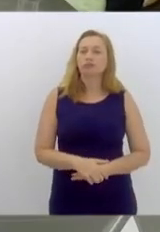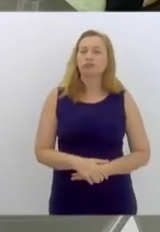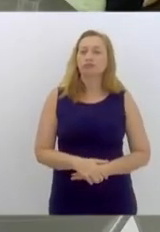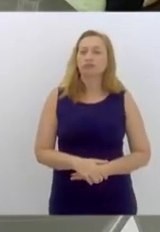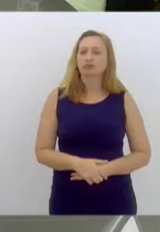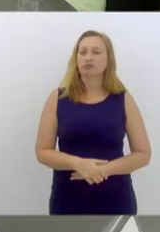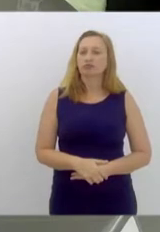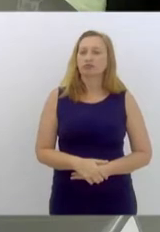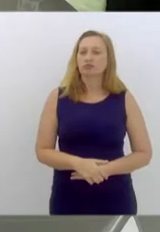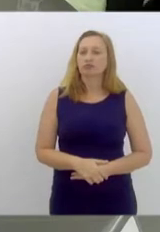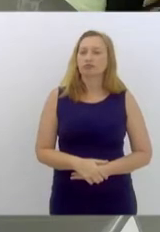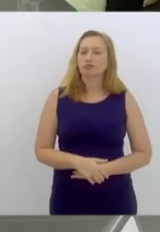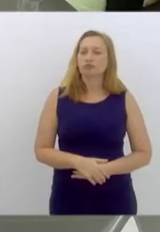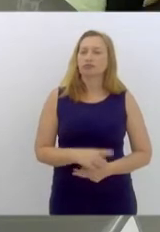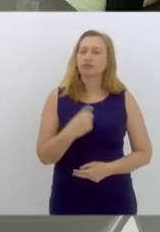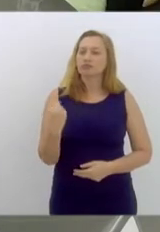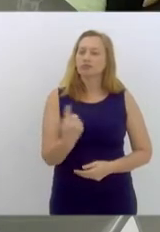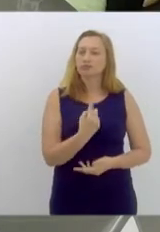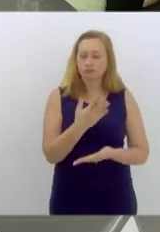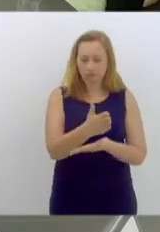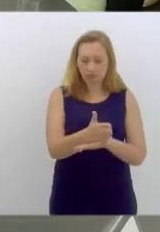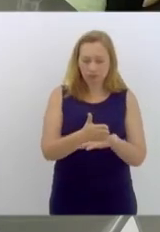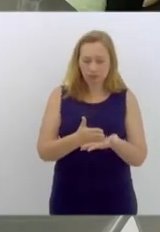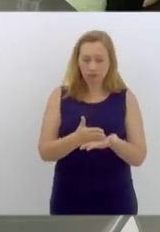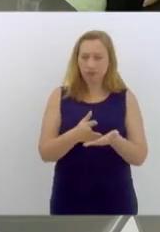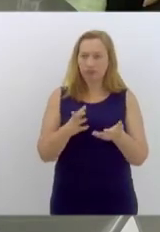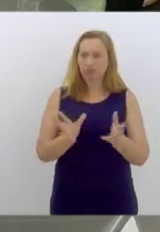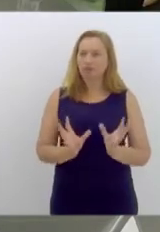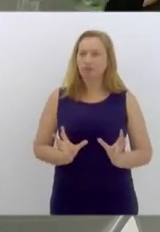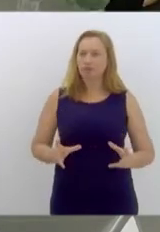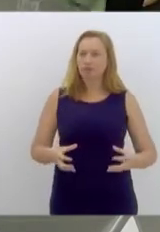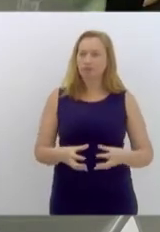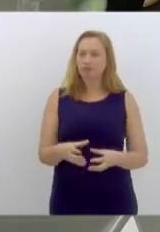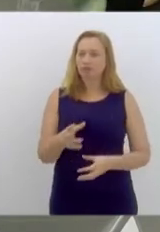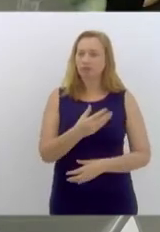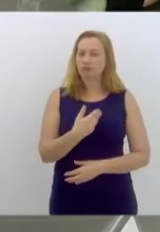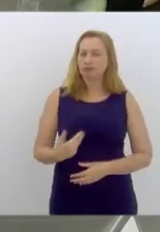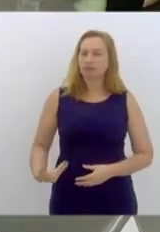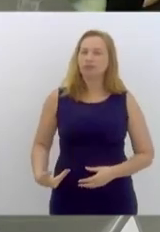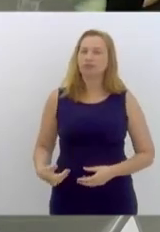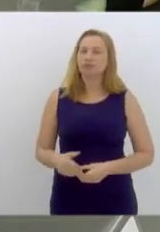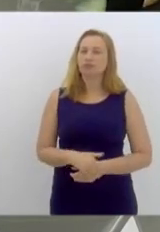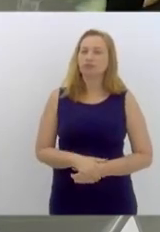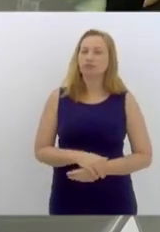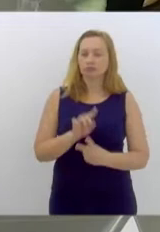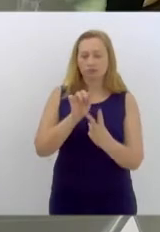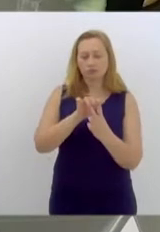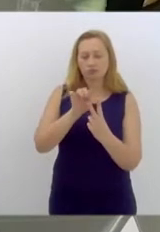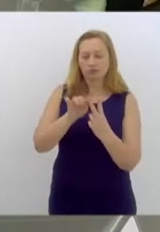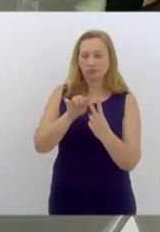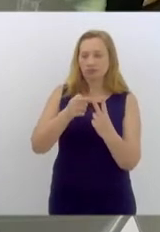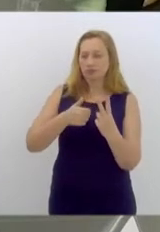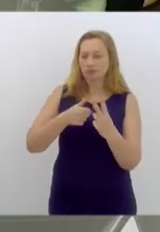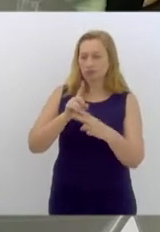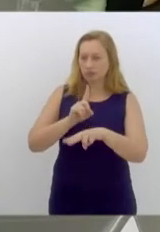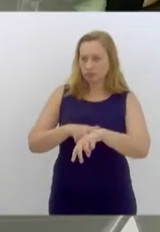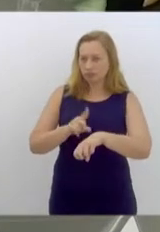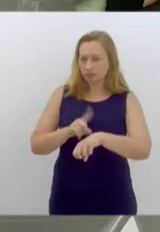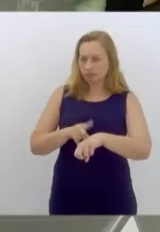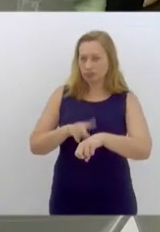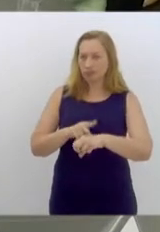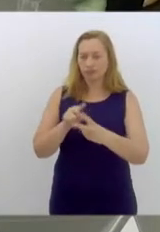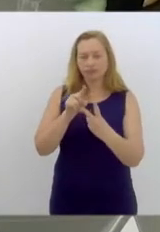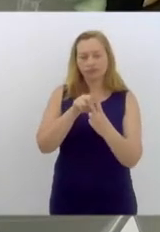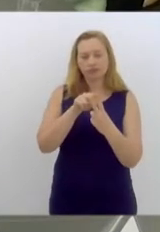E nós vamos dividir a audiência pública em duas etapas.